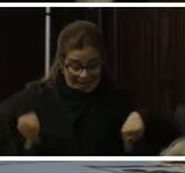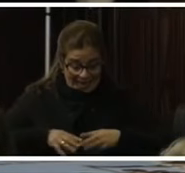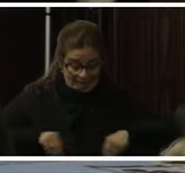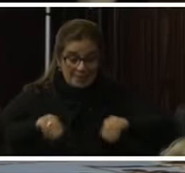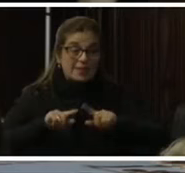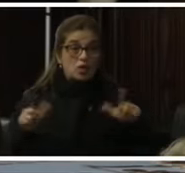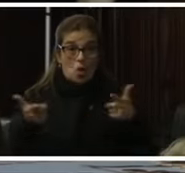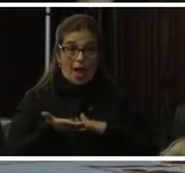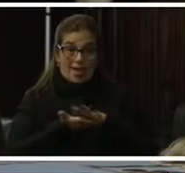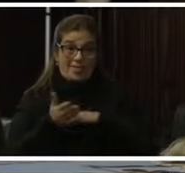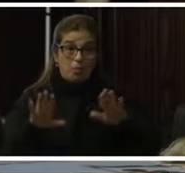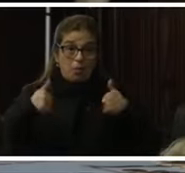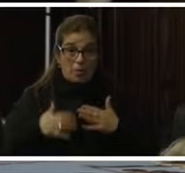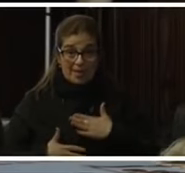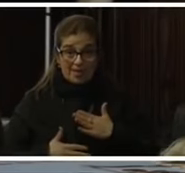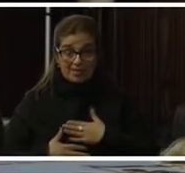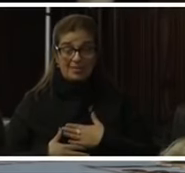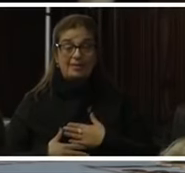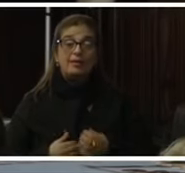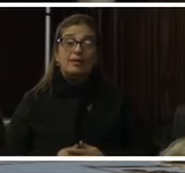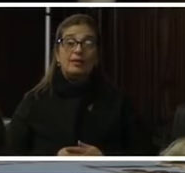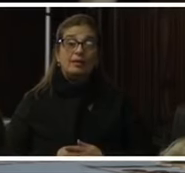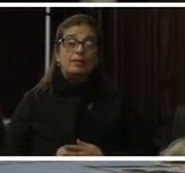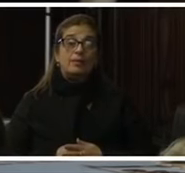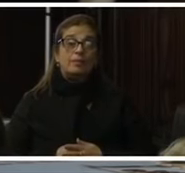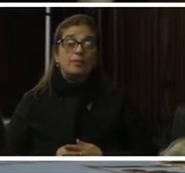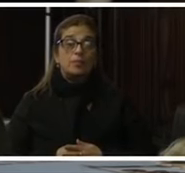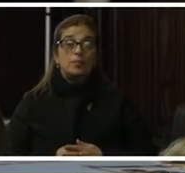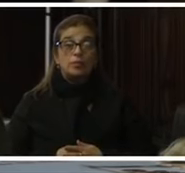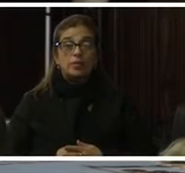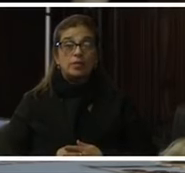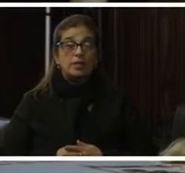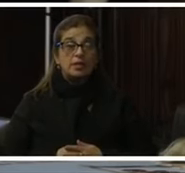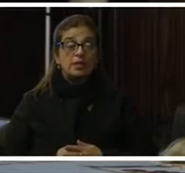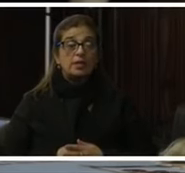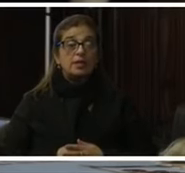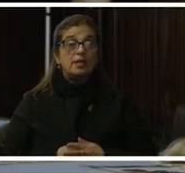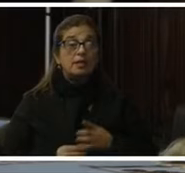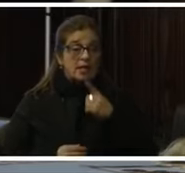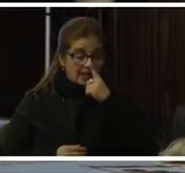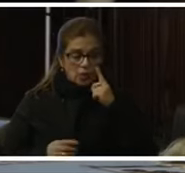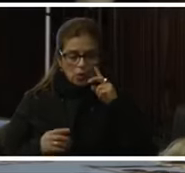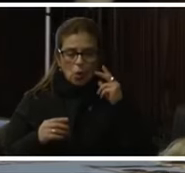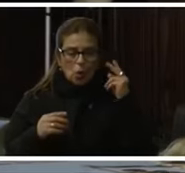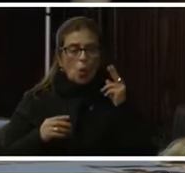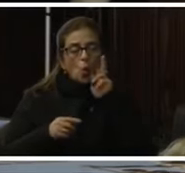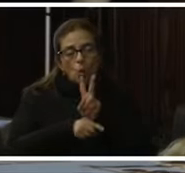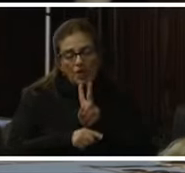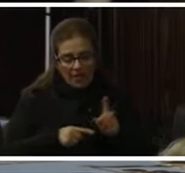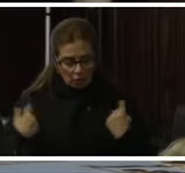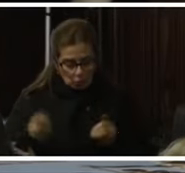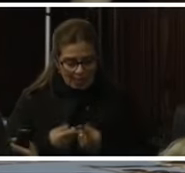território e à nossa salvar o nosso atendimento de saúde não